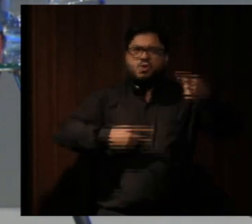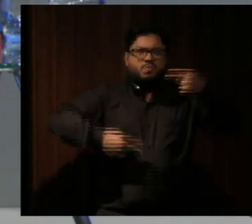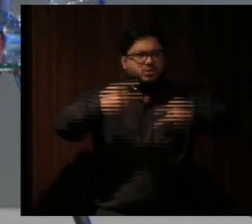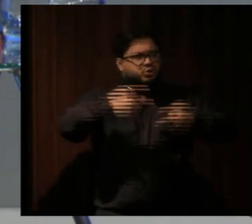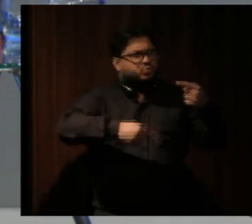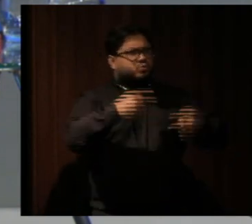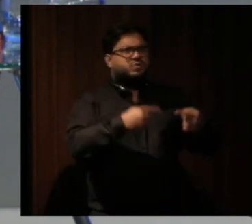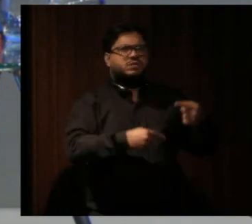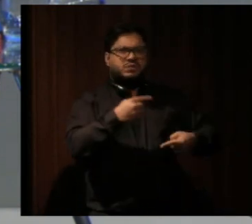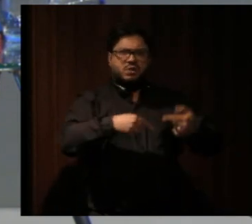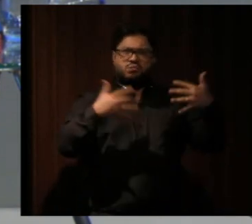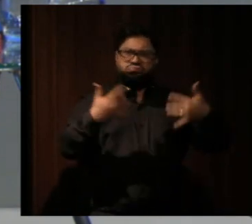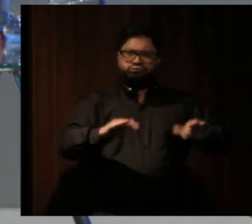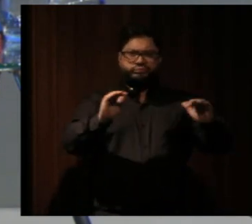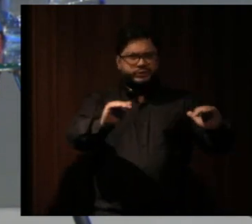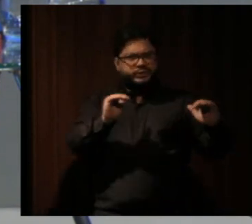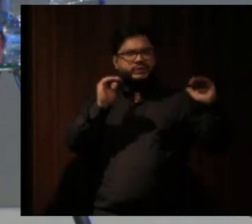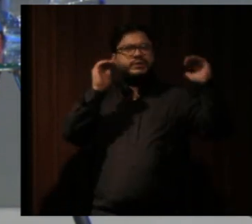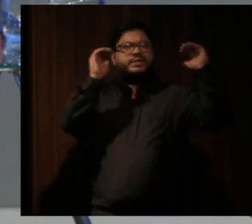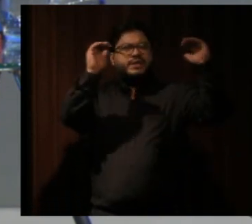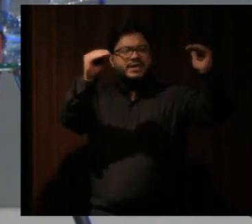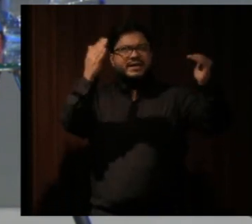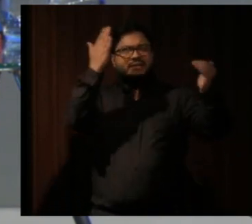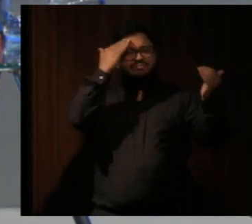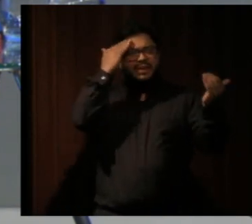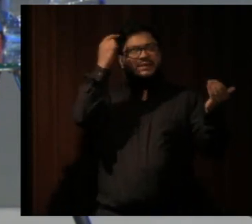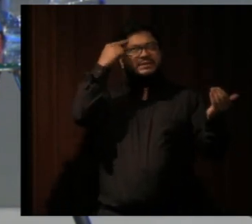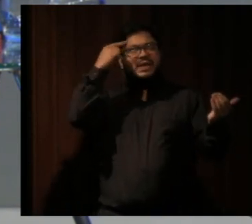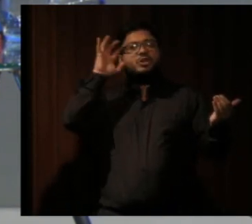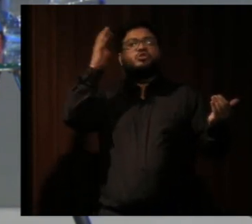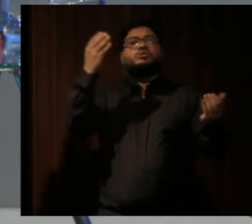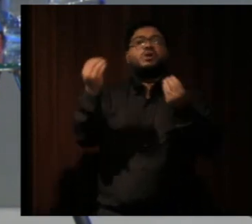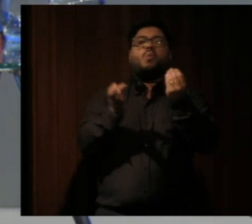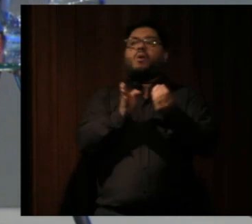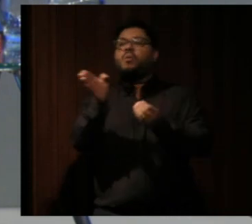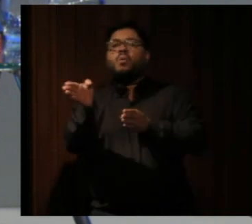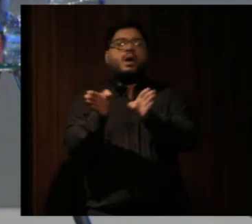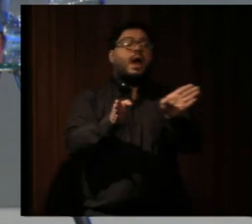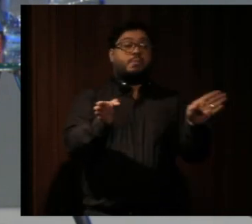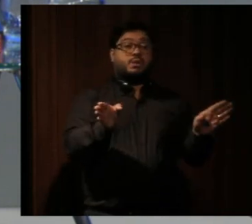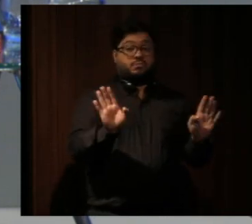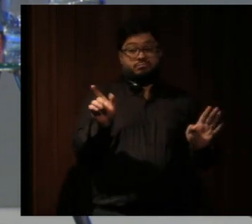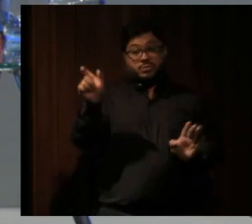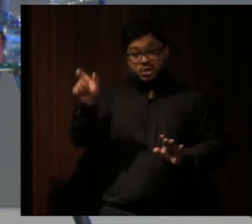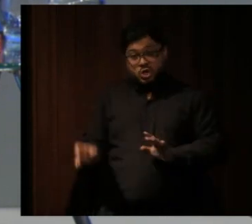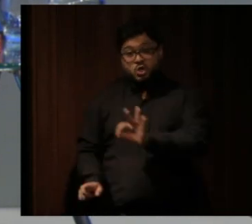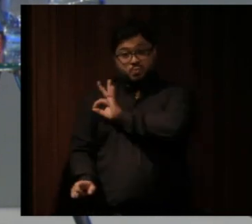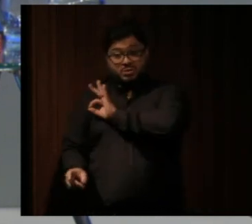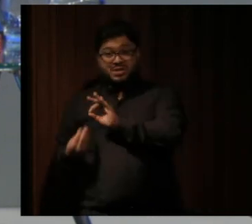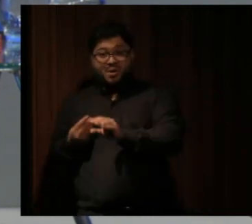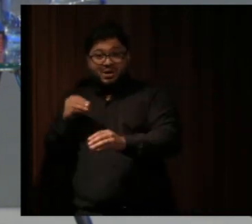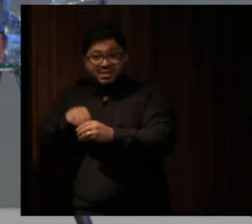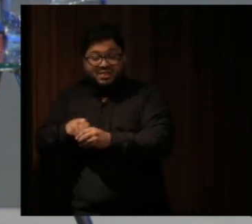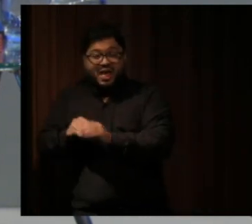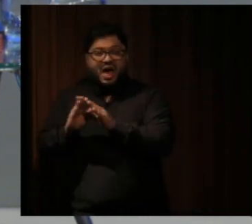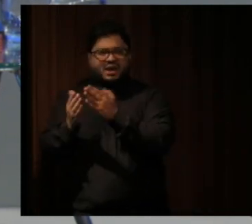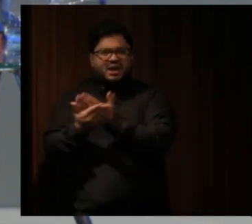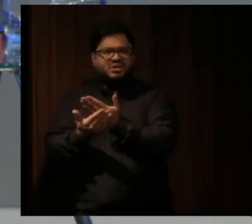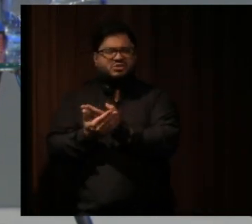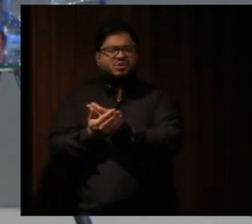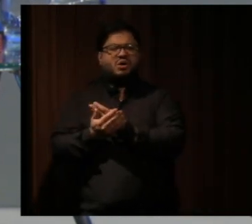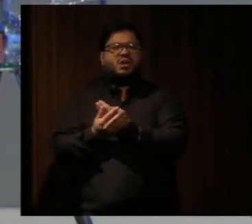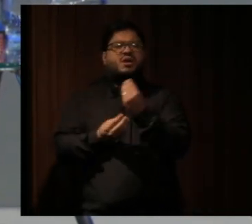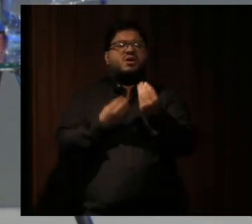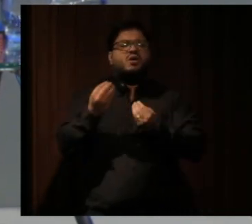realmente rica de caminhos paraa solução né e um policial que tá ali na escola eh Então